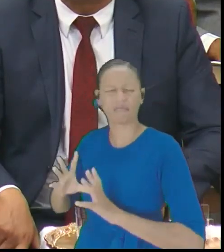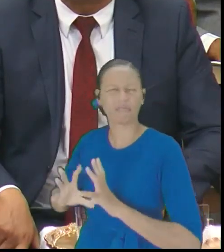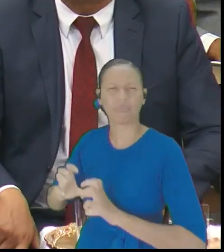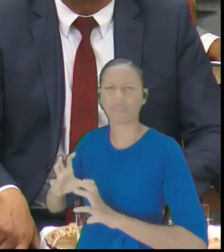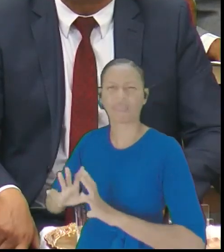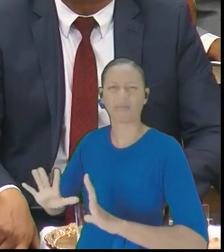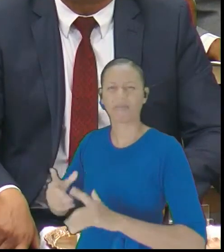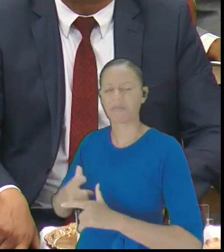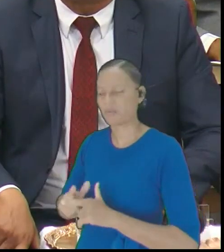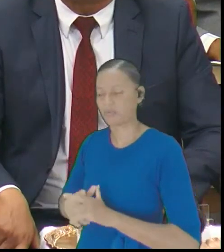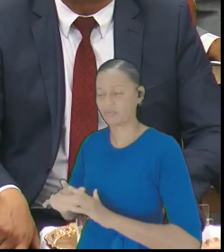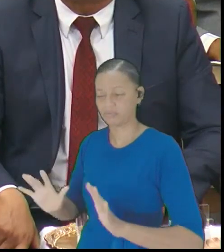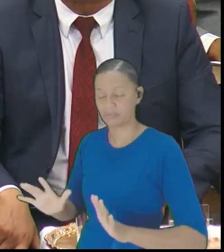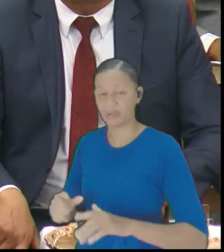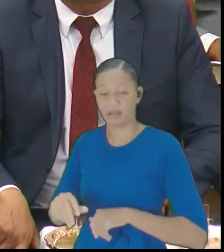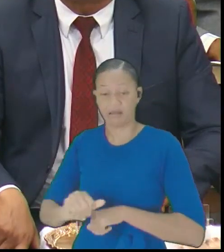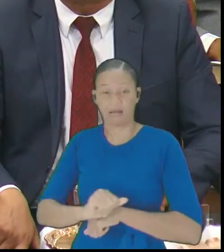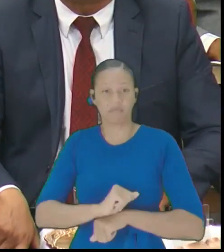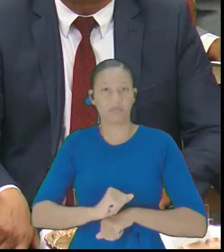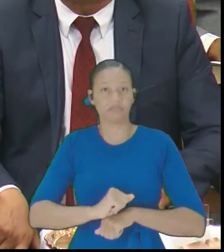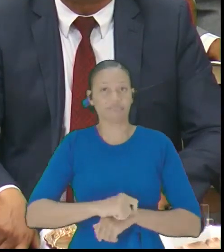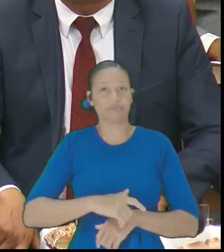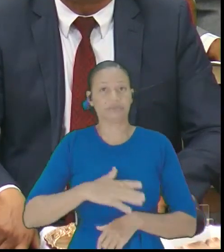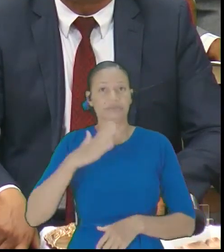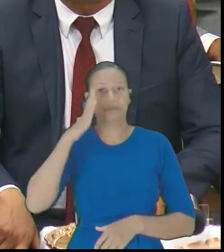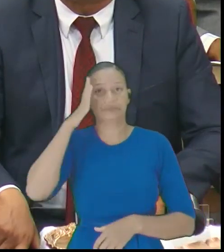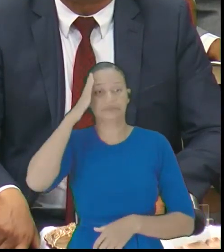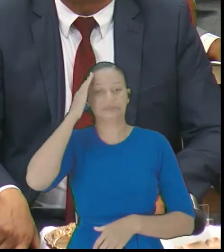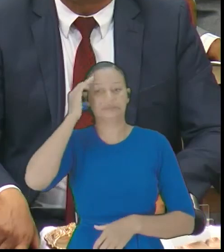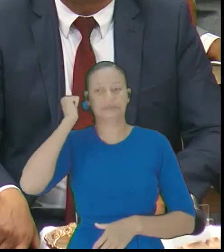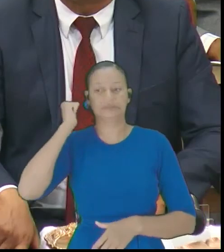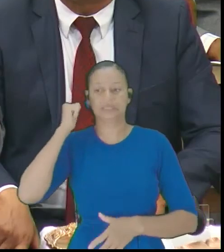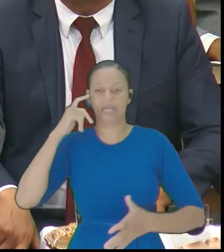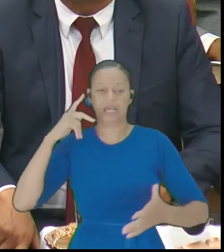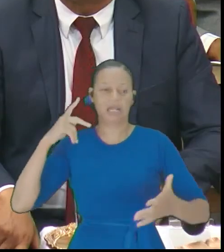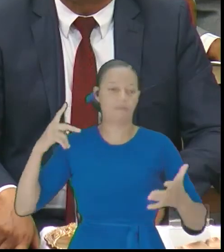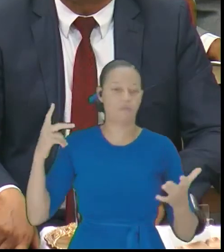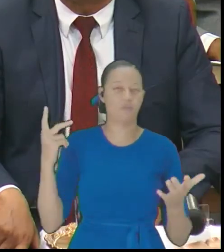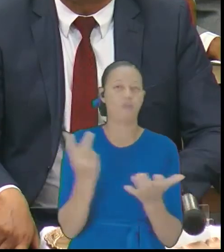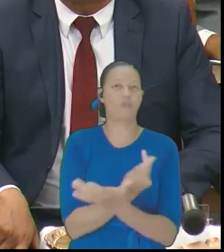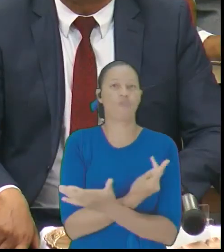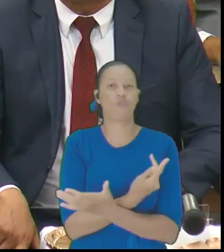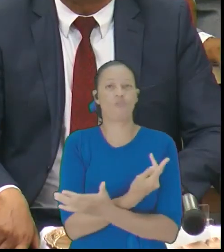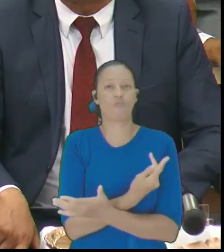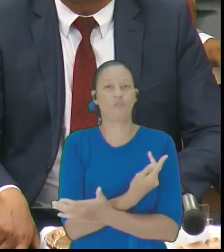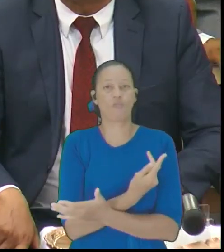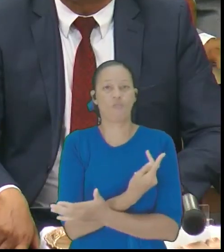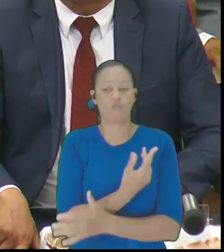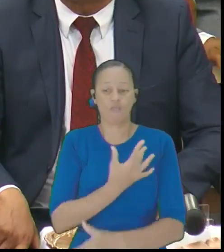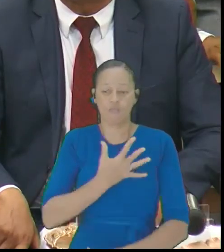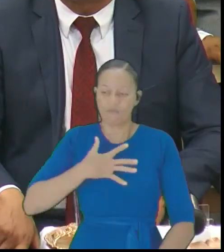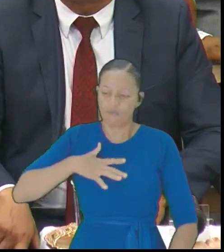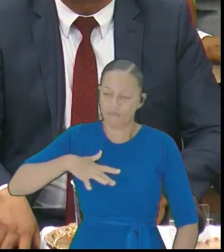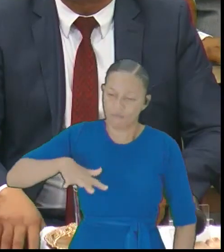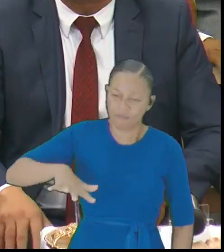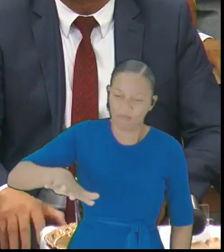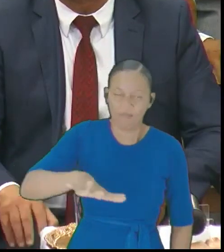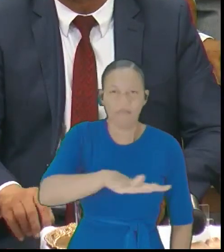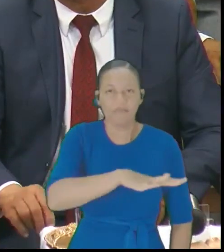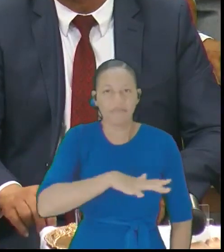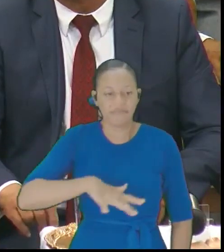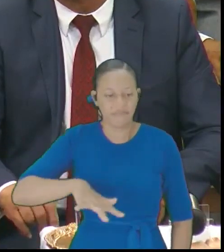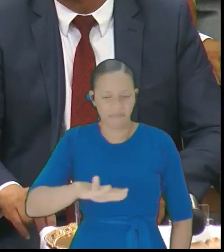Abraão toma ciência do que está ocorrendo no campo entre os